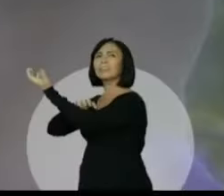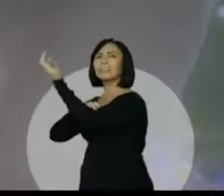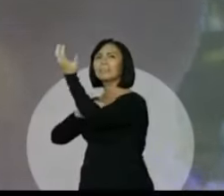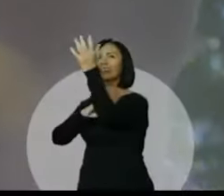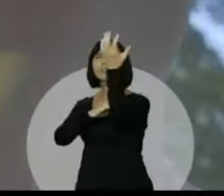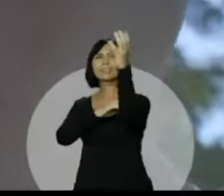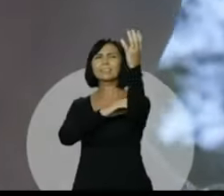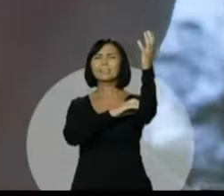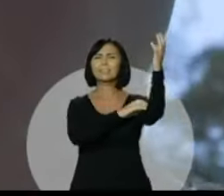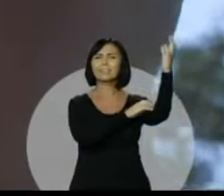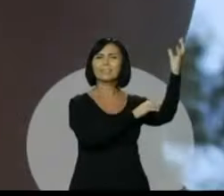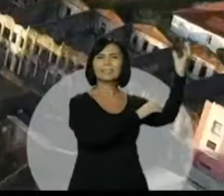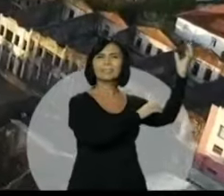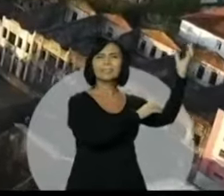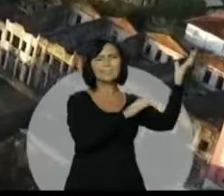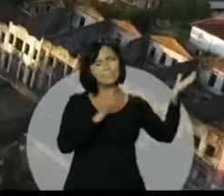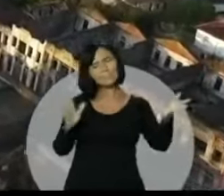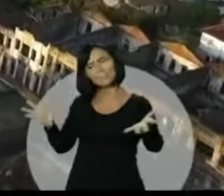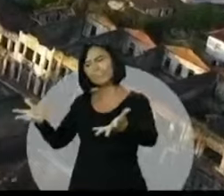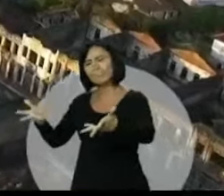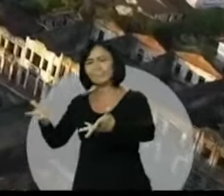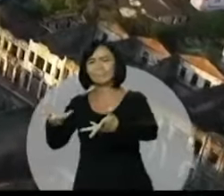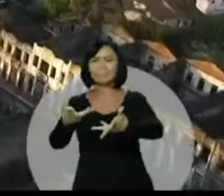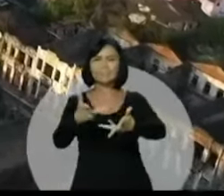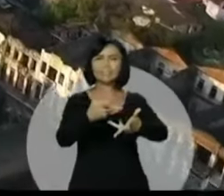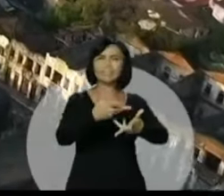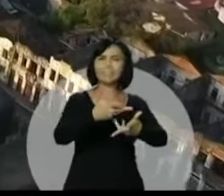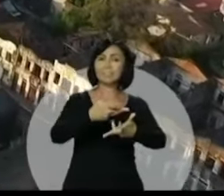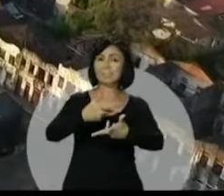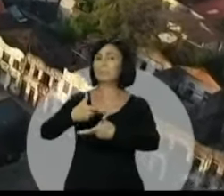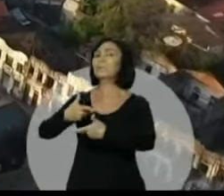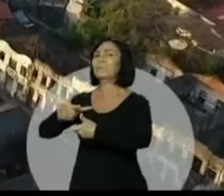firmes é tua natureza,